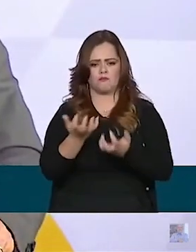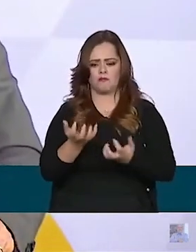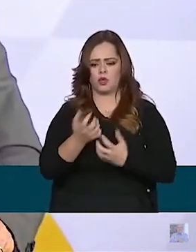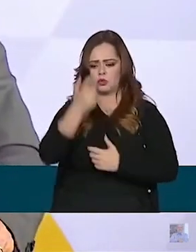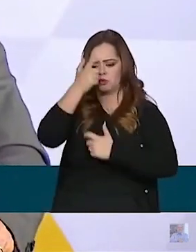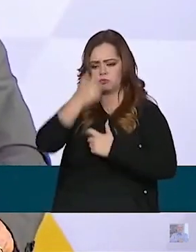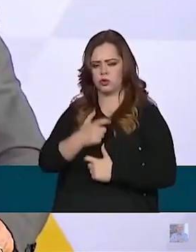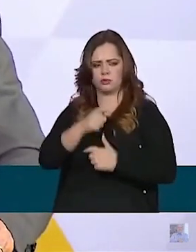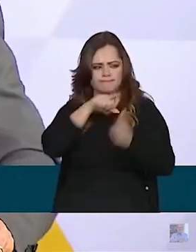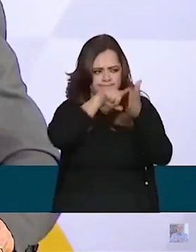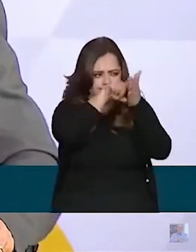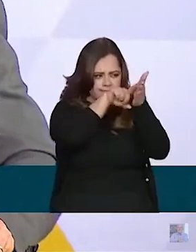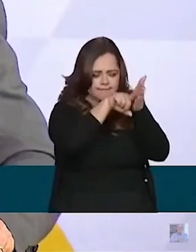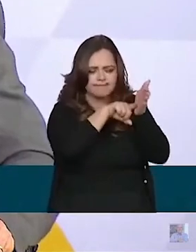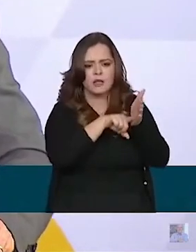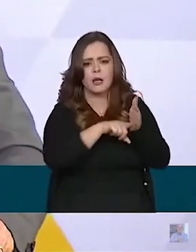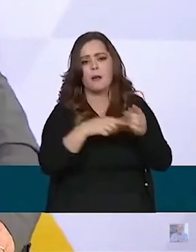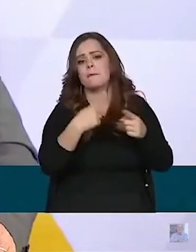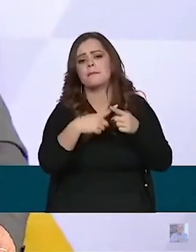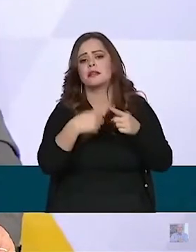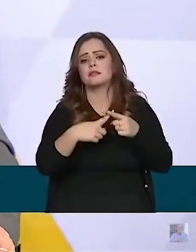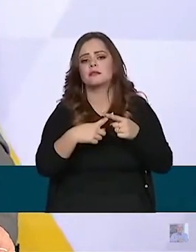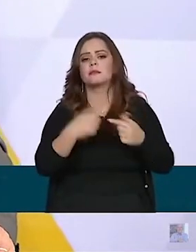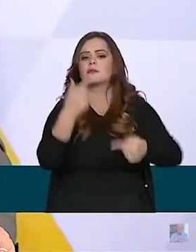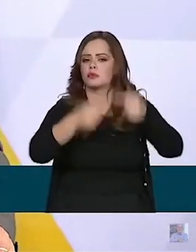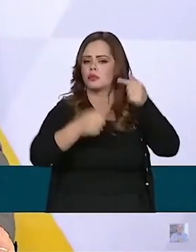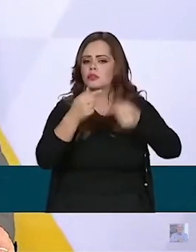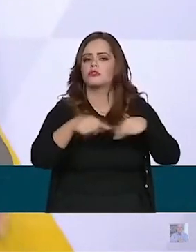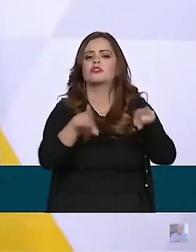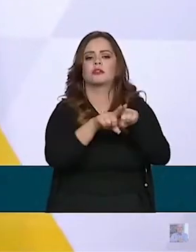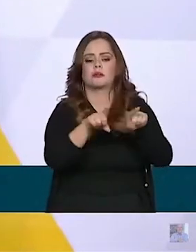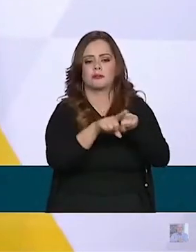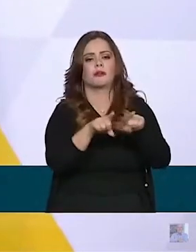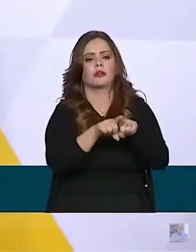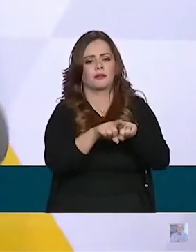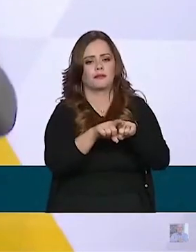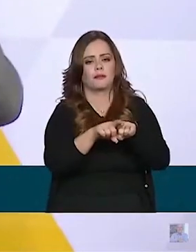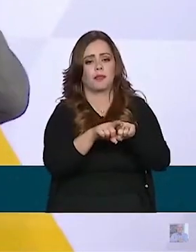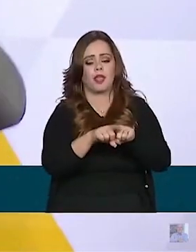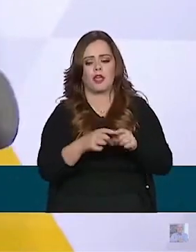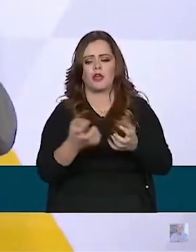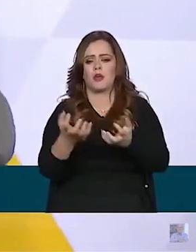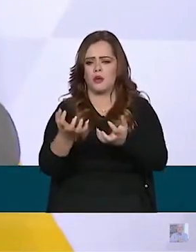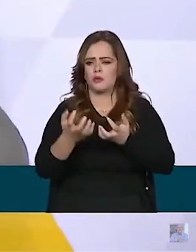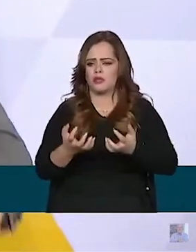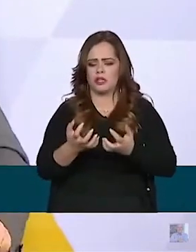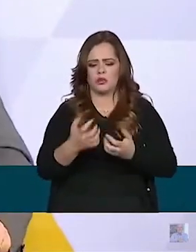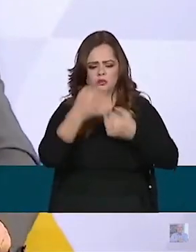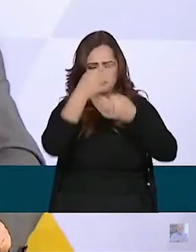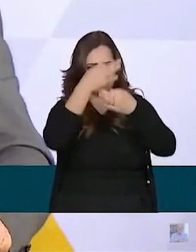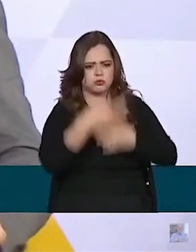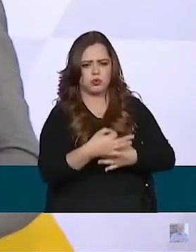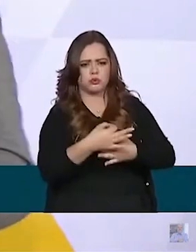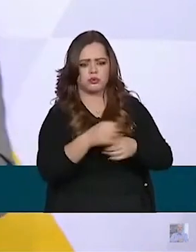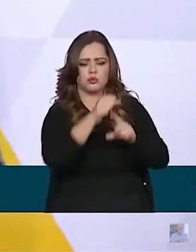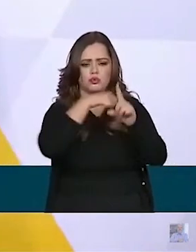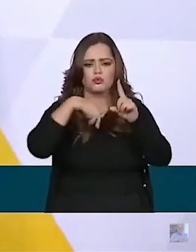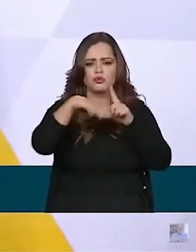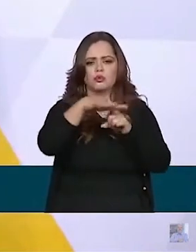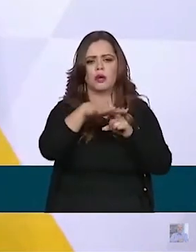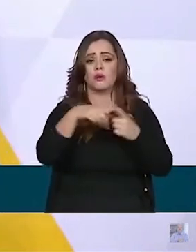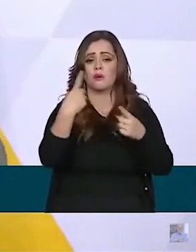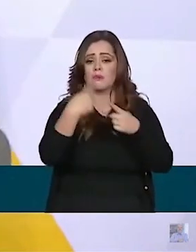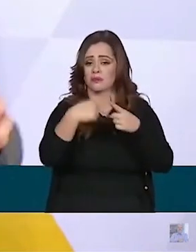fiscal, mas eu quero seriedade política. Eu quero seriedade social, porque